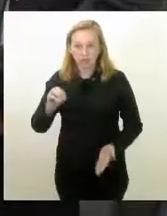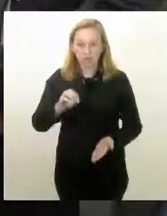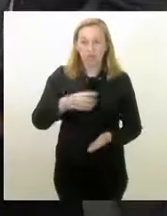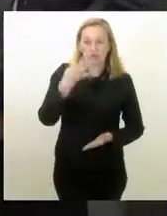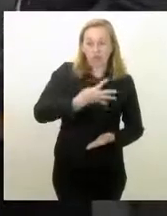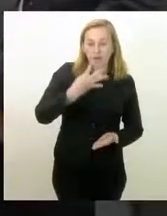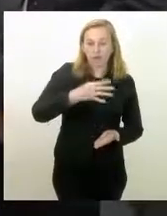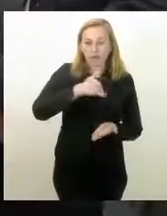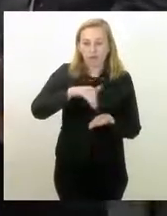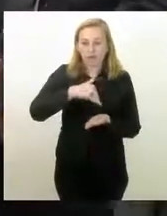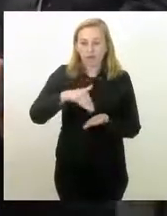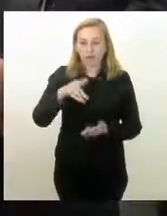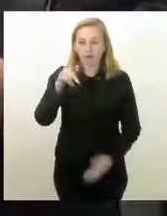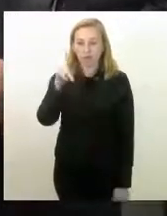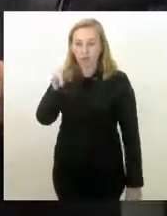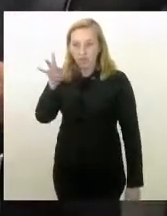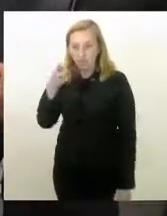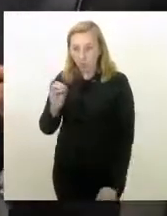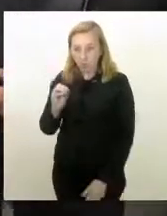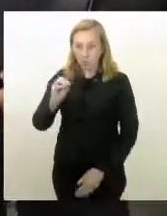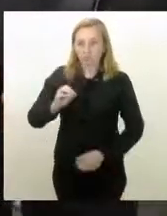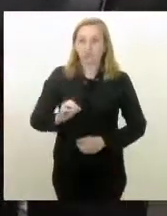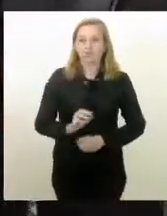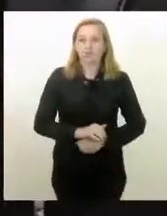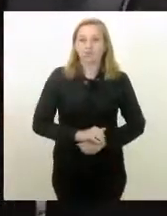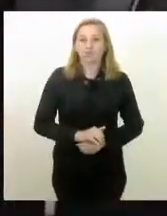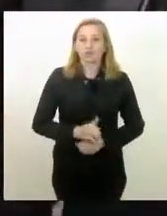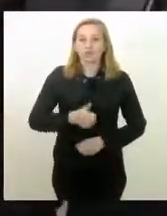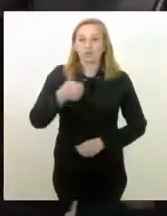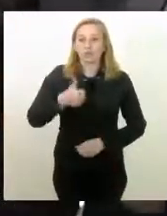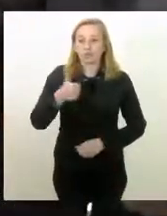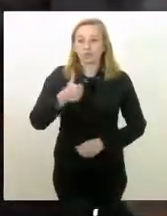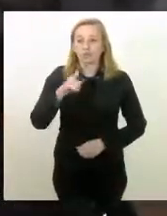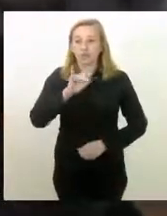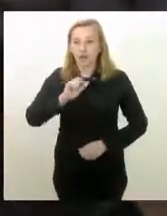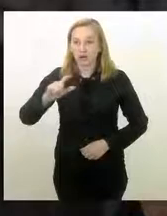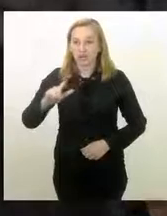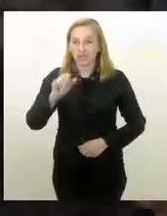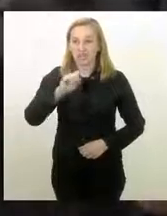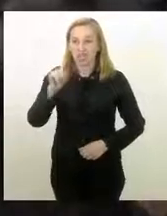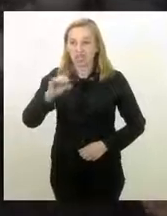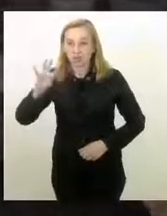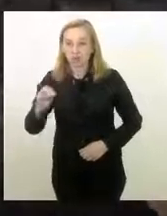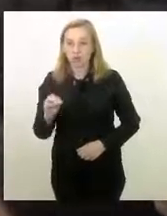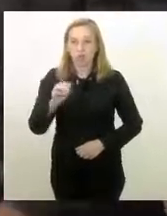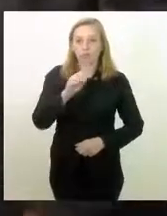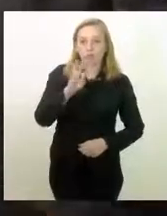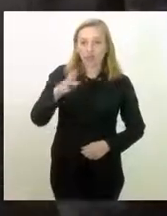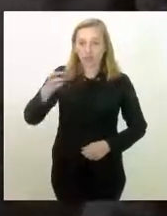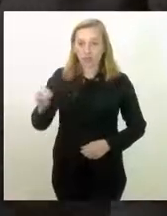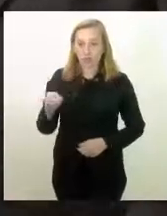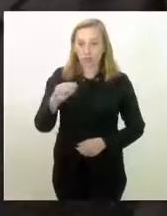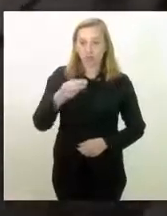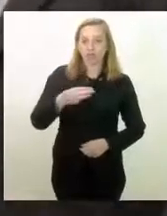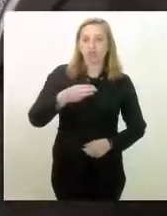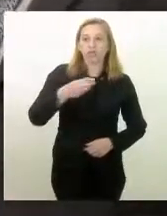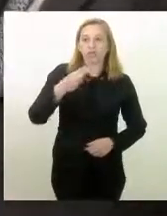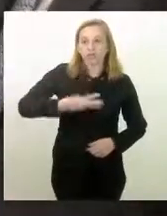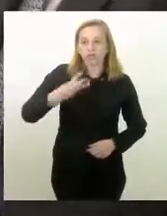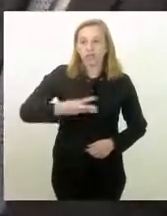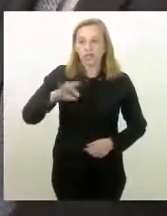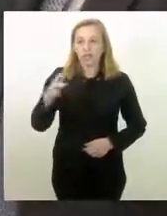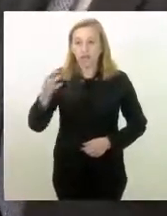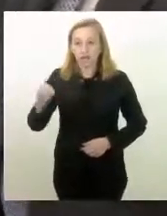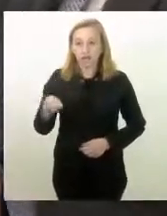Quarto secretário, Pedro Augusto. Primeiro vogal, Zito. Segundo vogal, Bebeto. Terceiro vogal, Renato